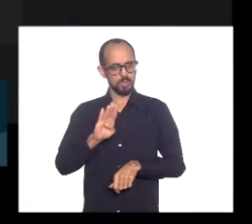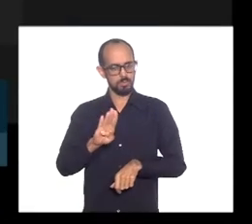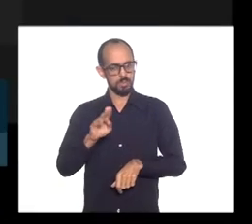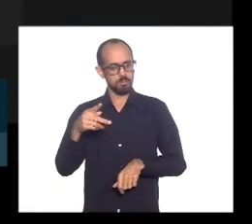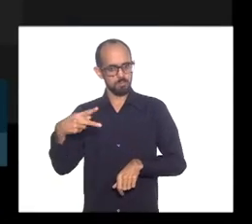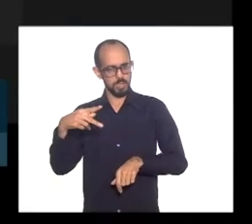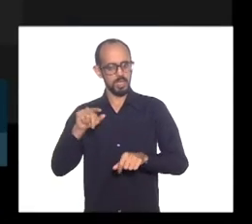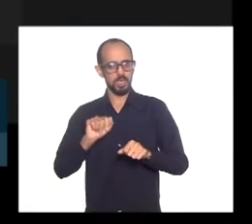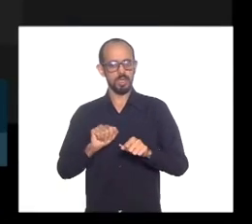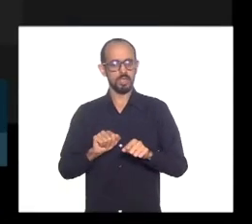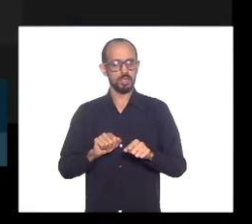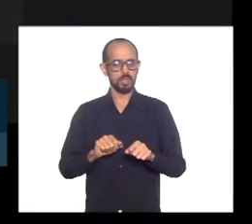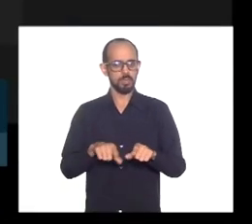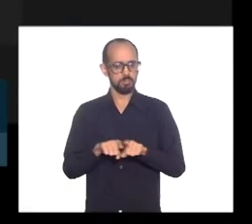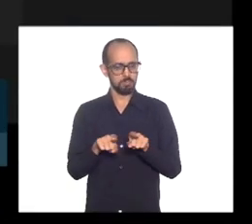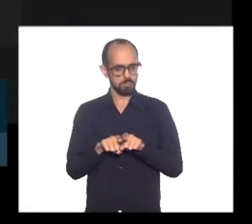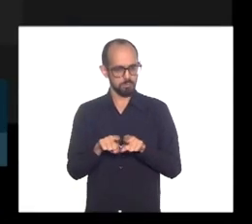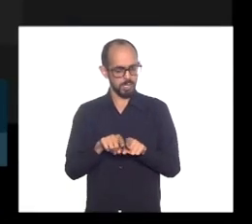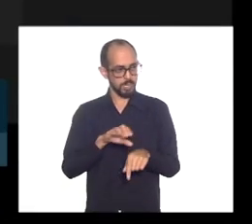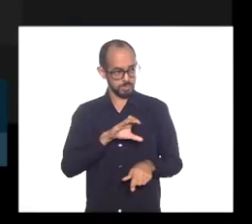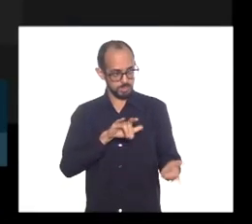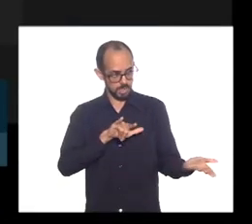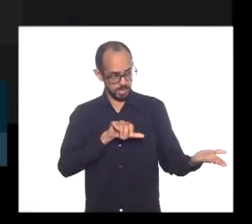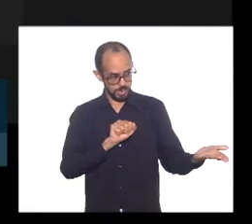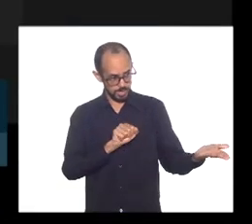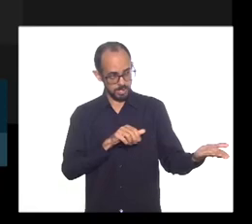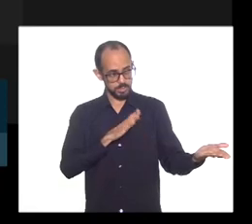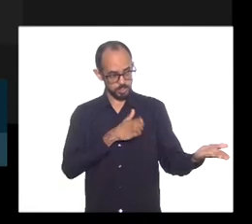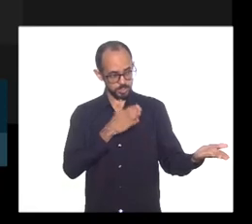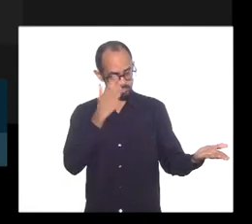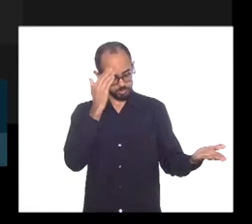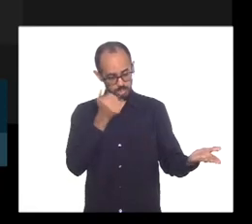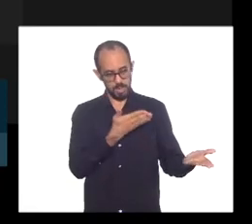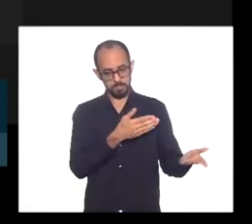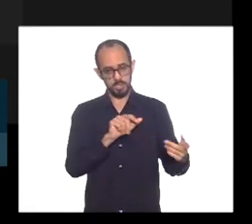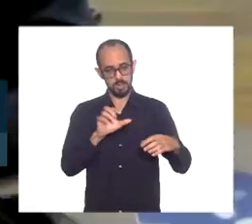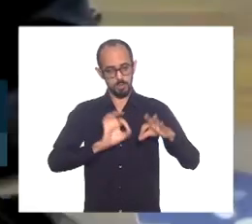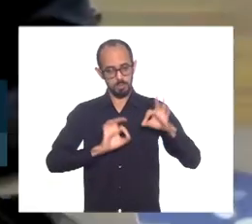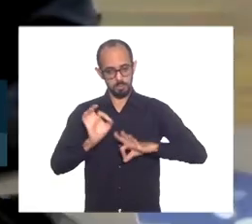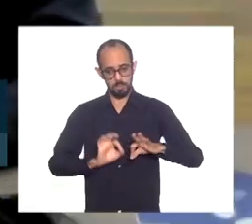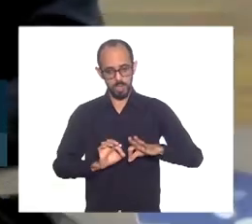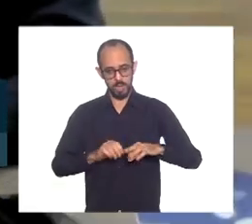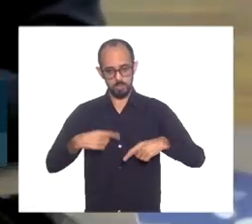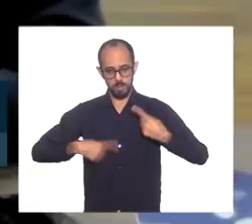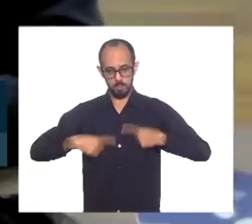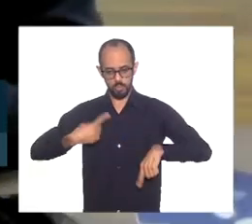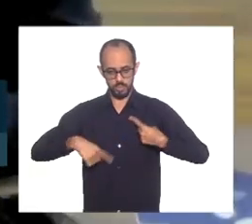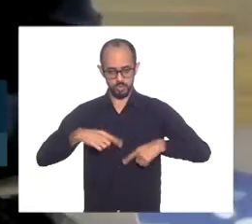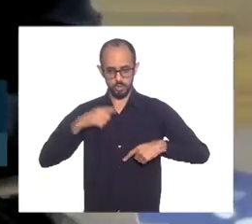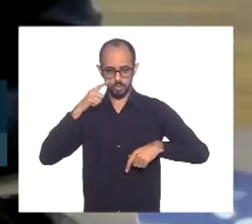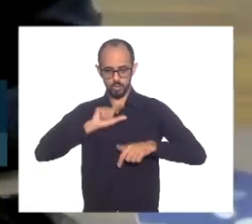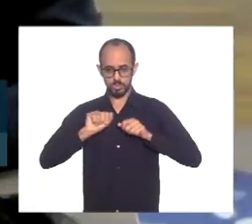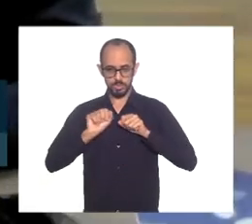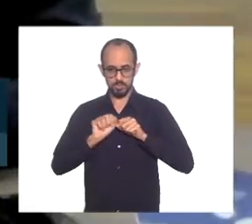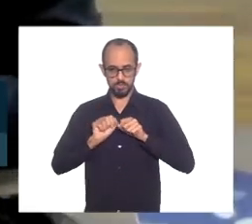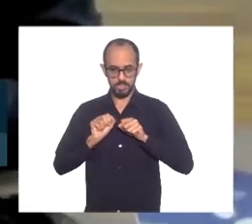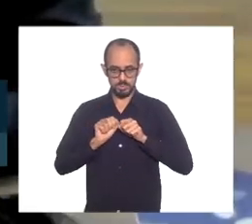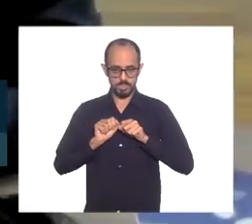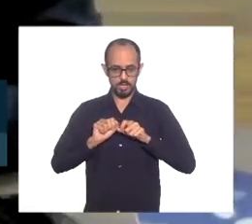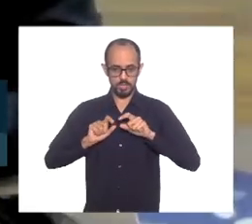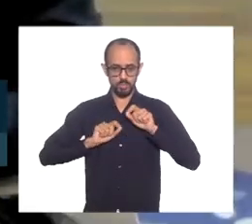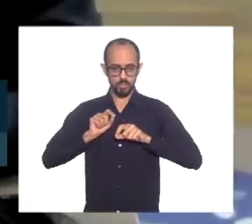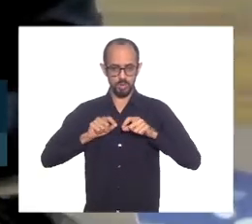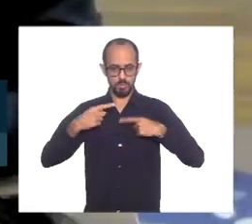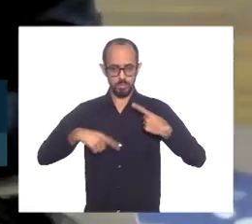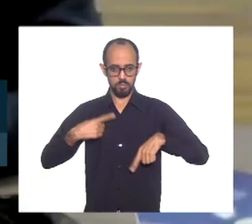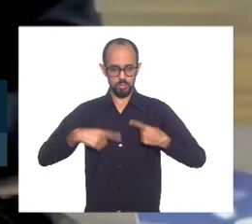que o deputado André está sugerindo, que eu acho que é correto, e ter um plano, e ter uma política, e conseguir realizar uma política